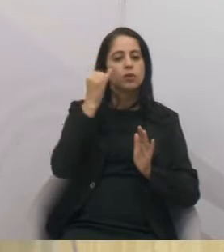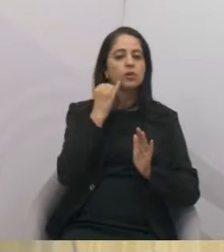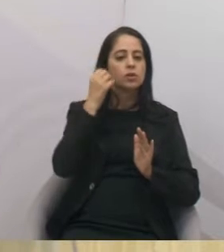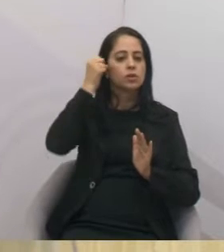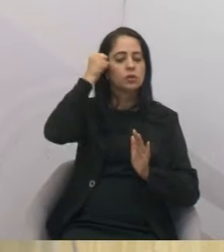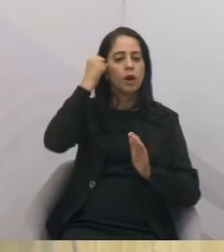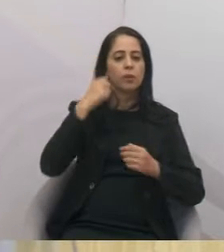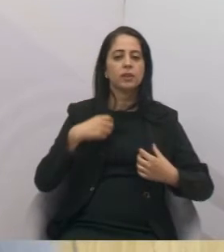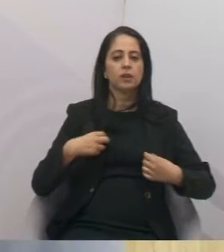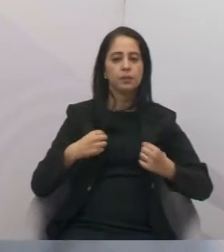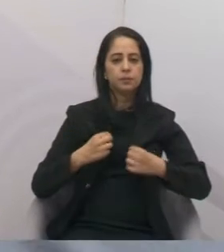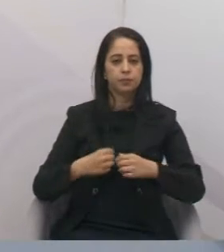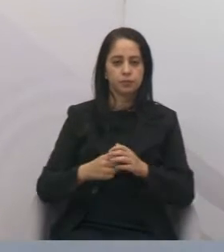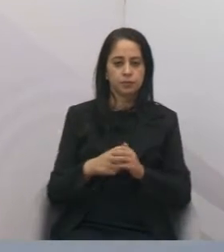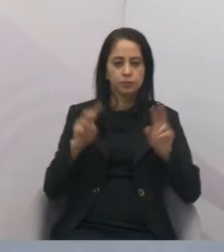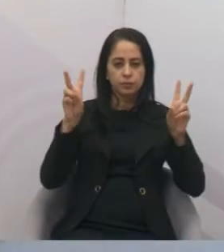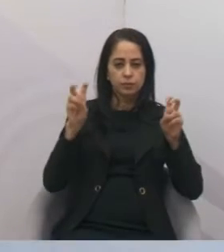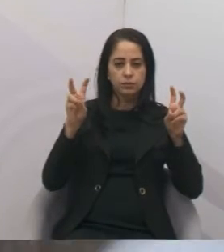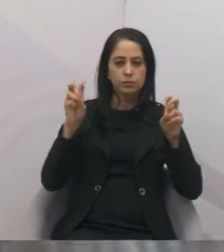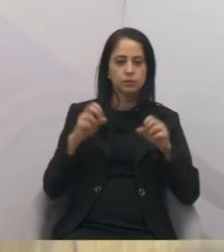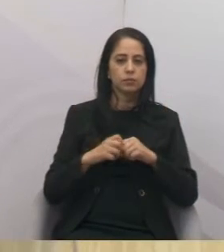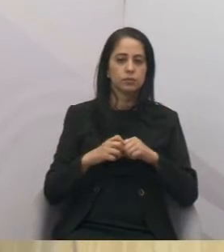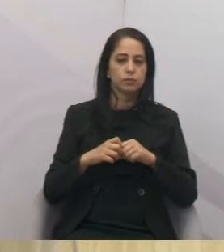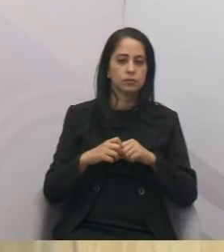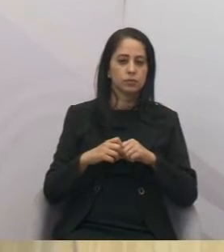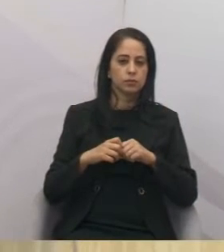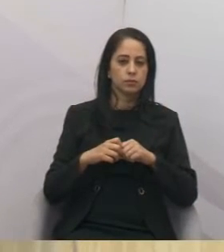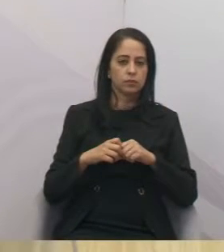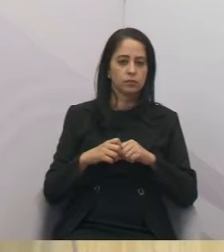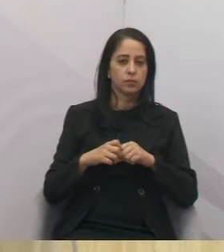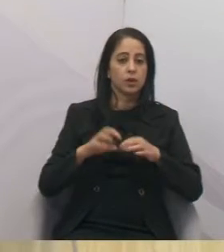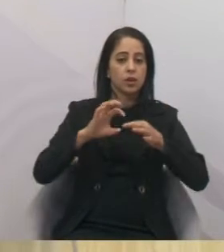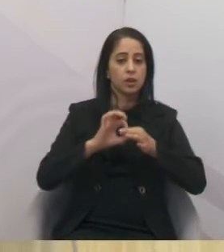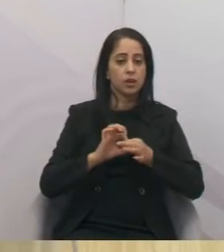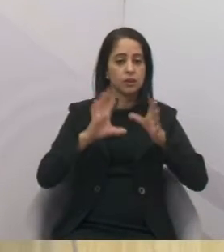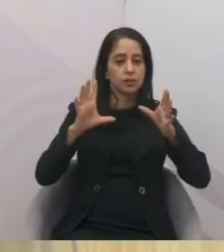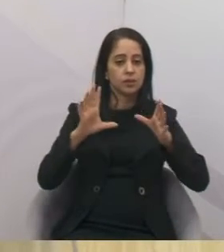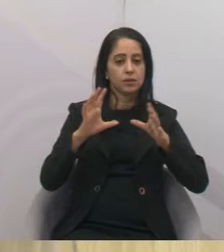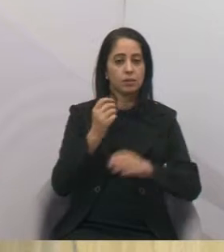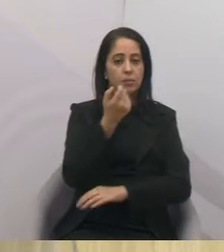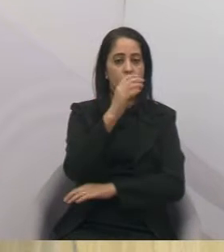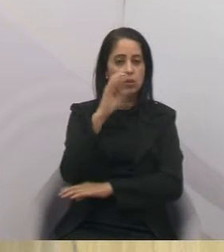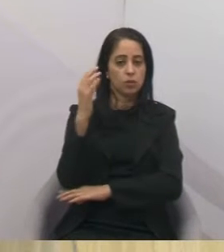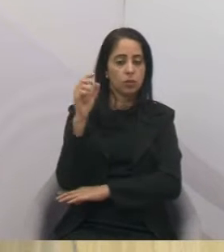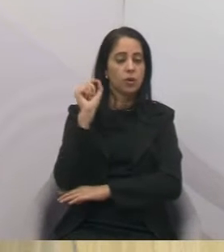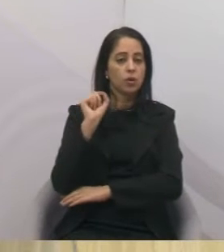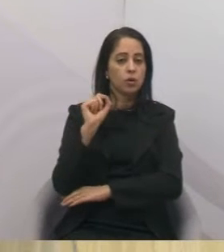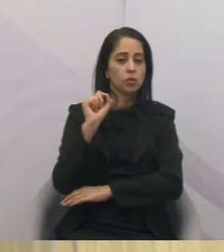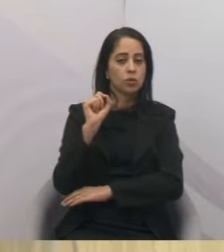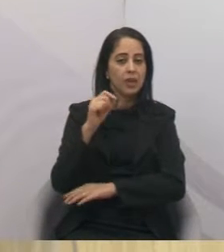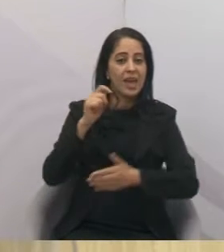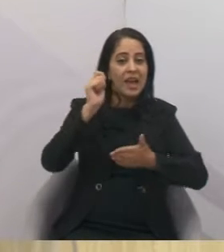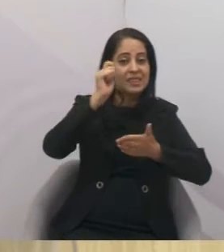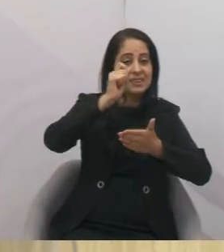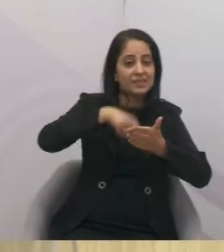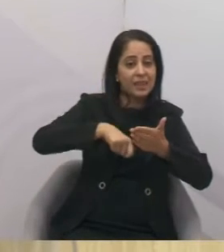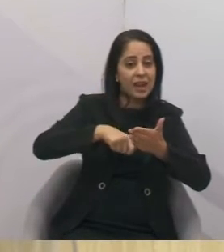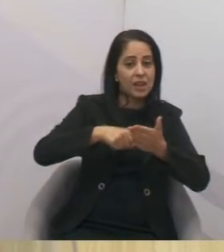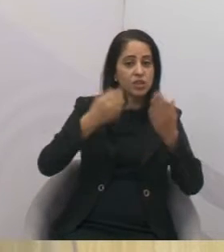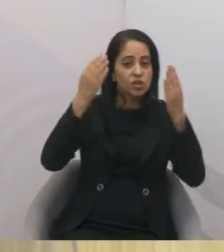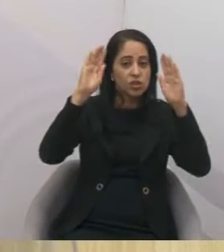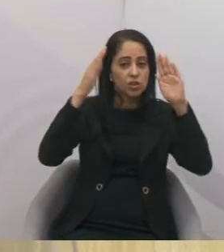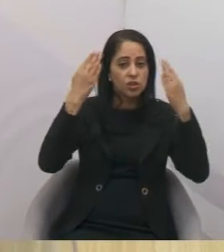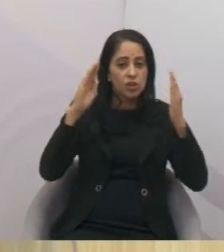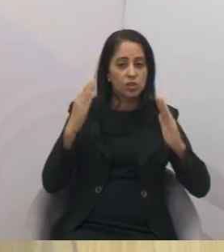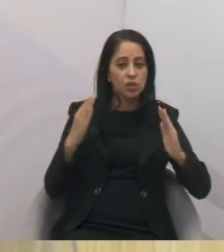José de Santana. Assunto: dispõe sobre licenciamento ambiental municipal, institui a taxa de análise e valores